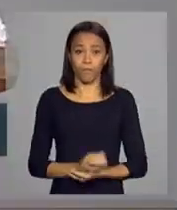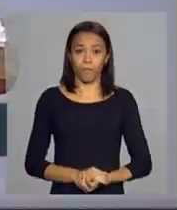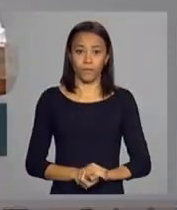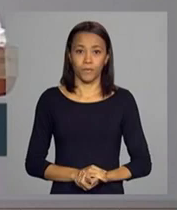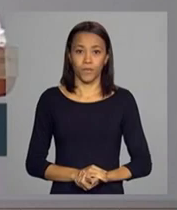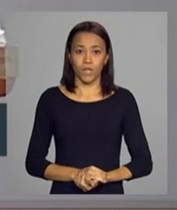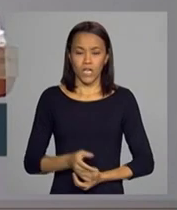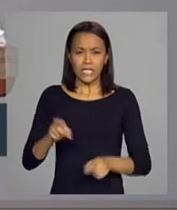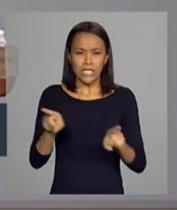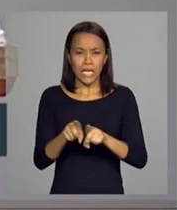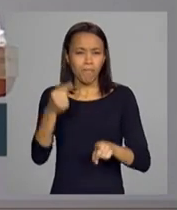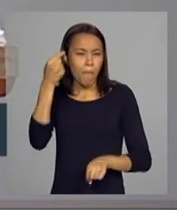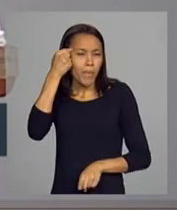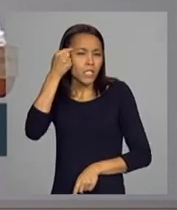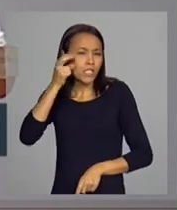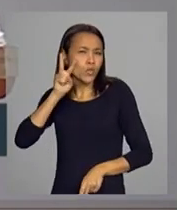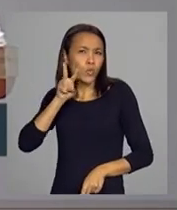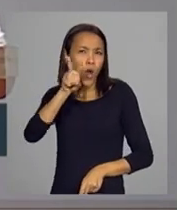com os olhos no futuro